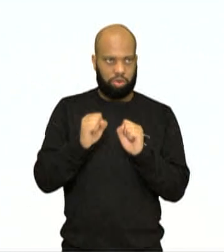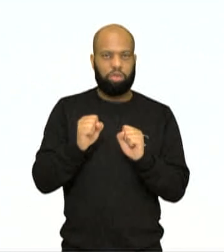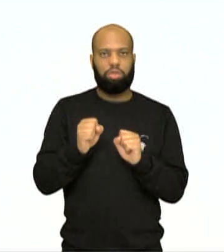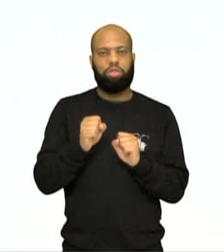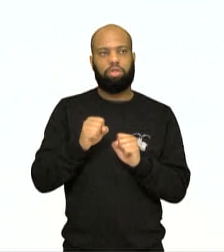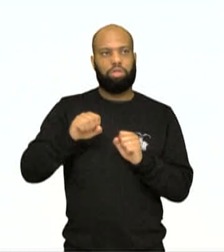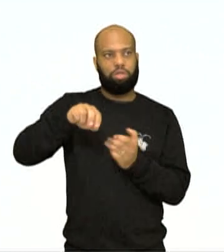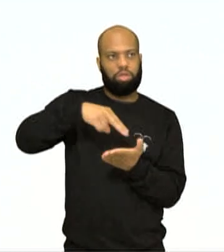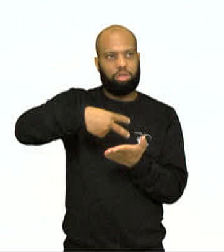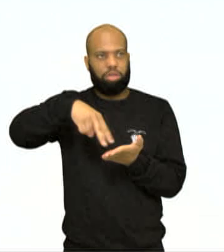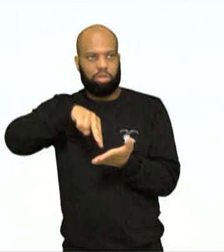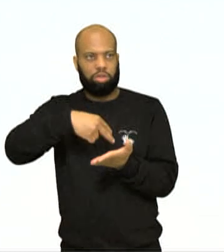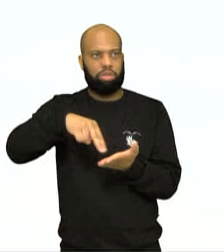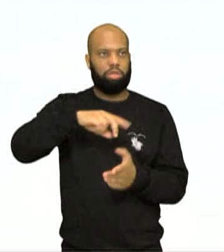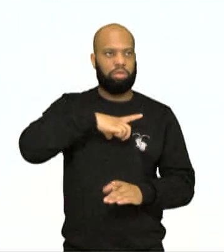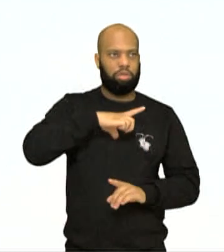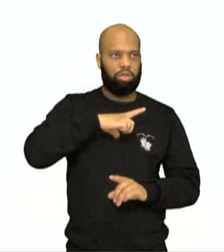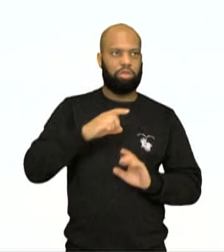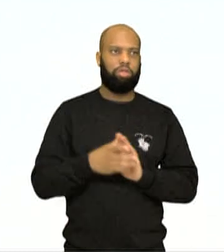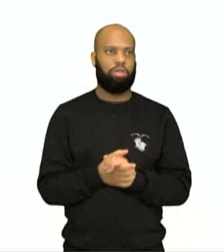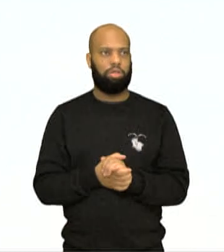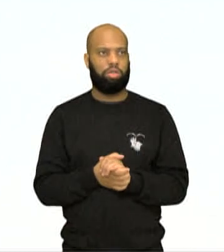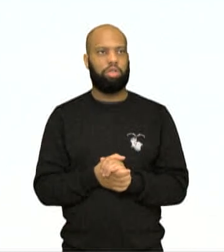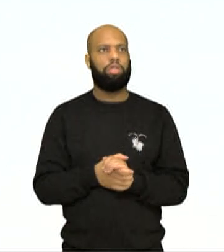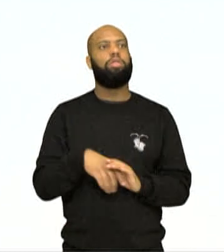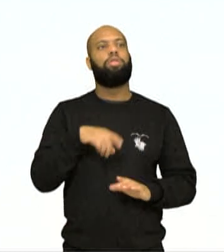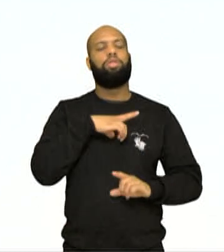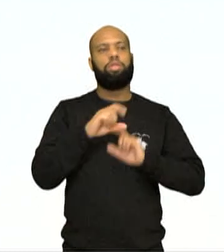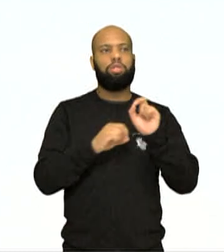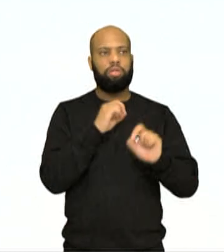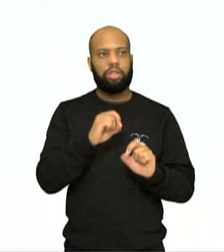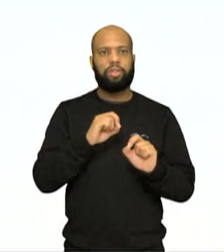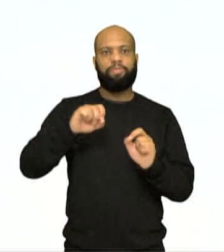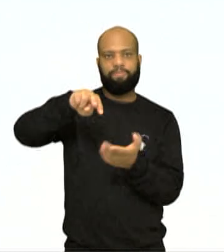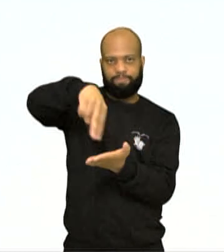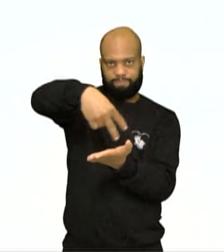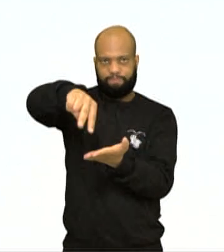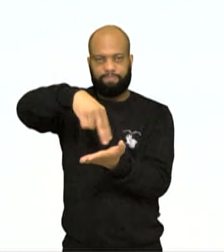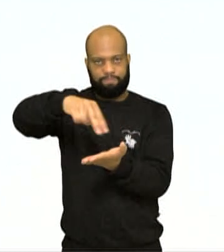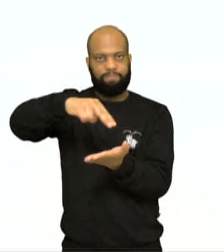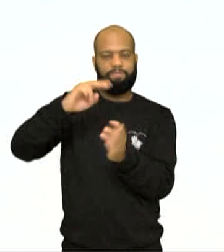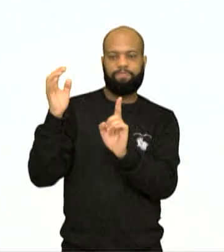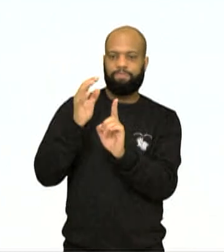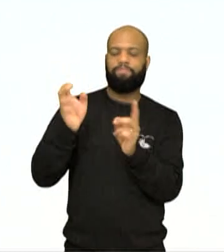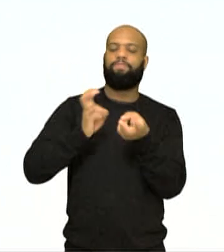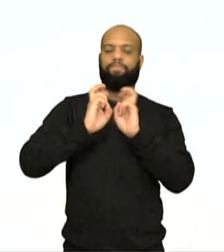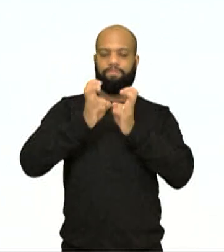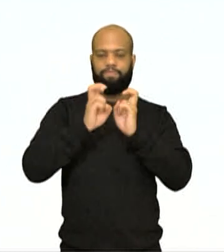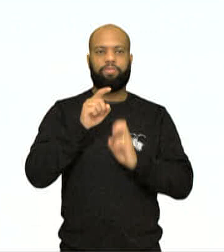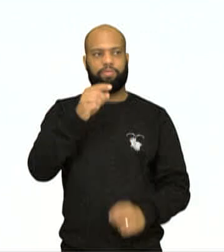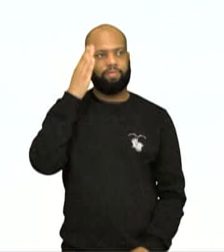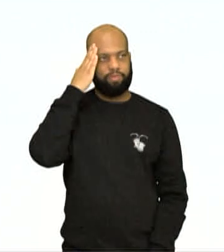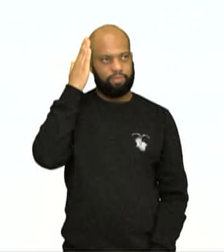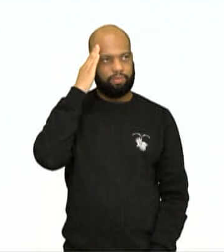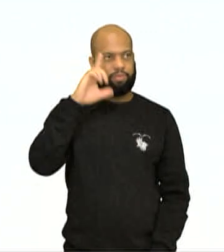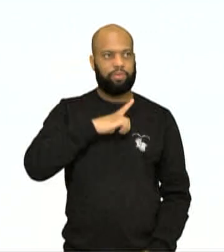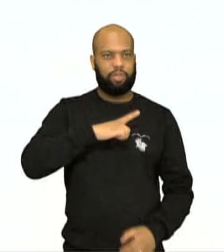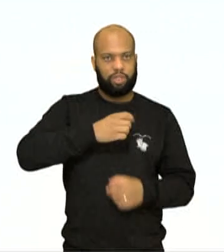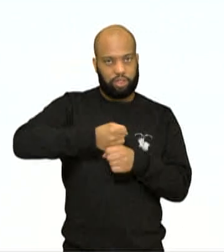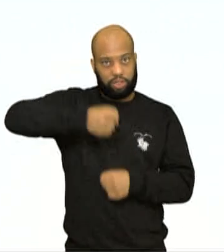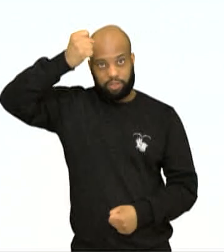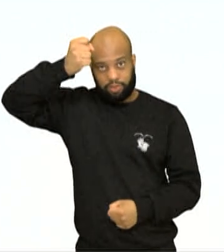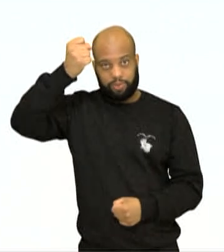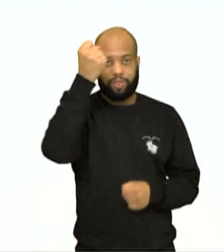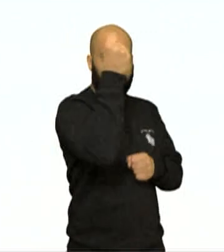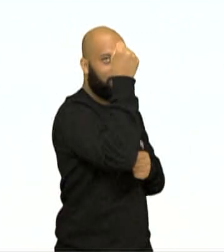polca, né? A sua dança foi influenciada pela capoeira também. Então o frevo, que você sabe, que pegam aquela